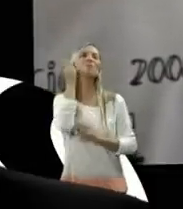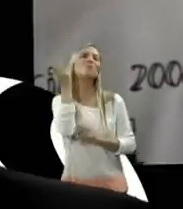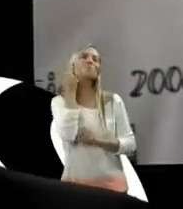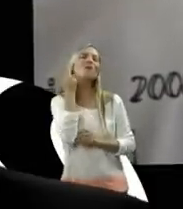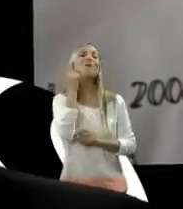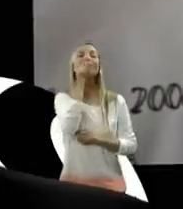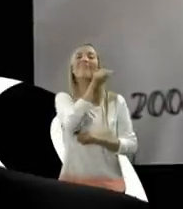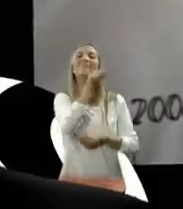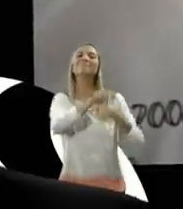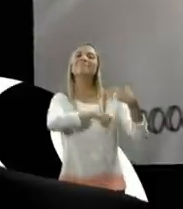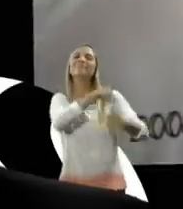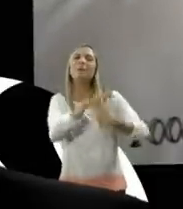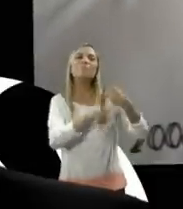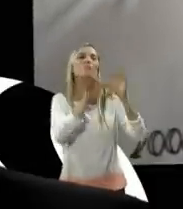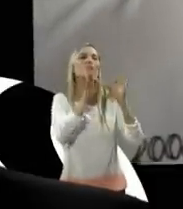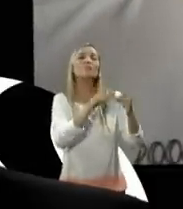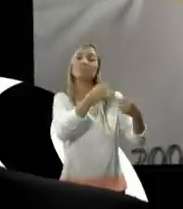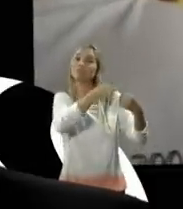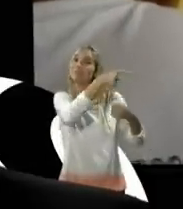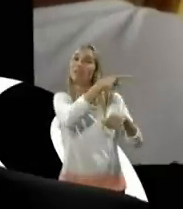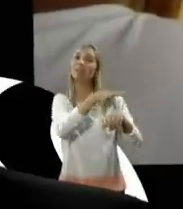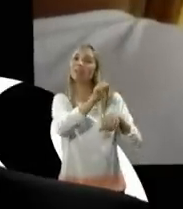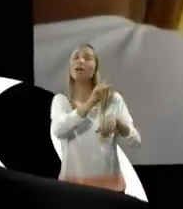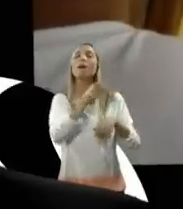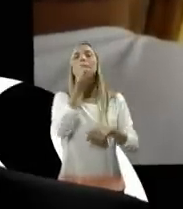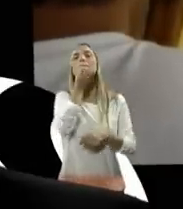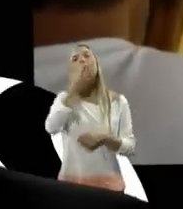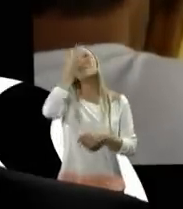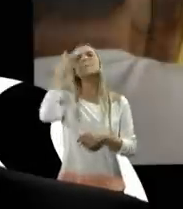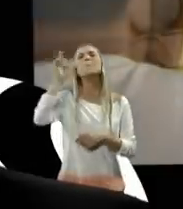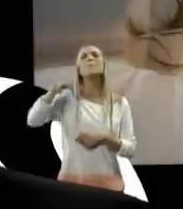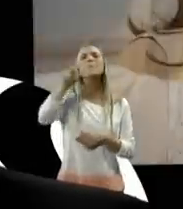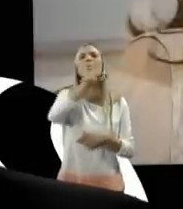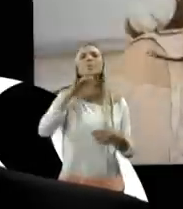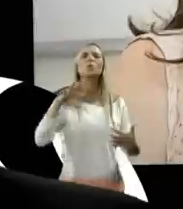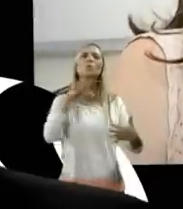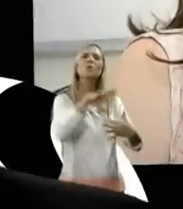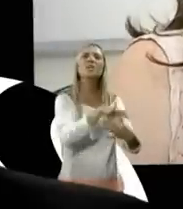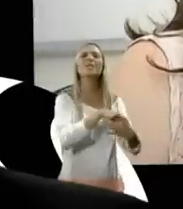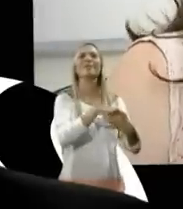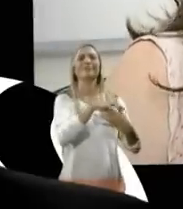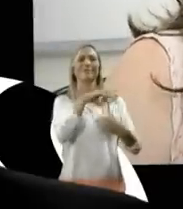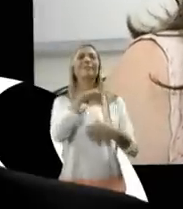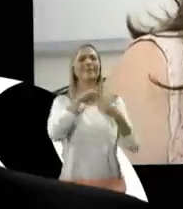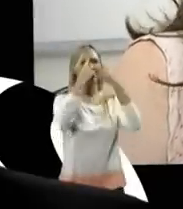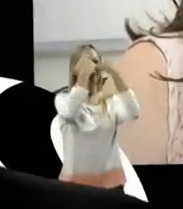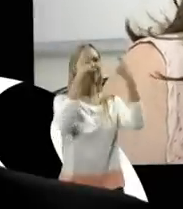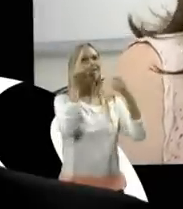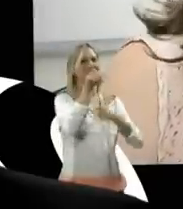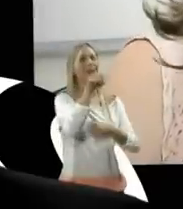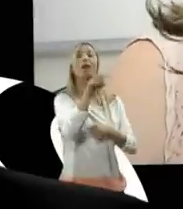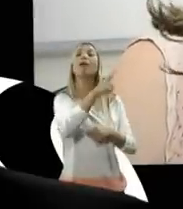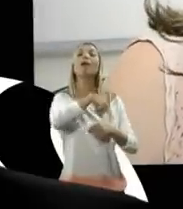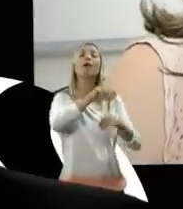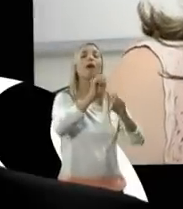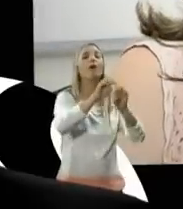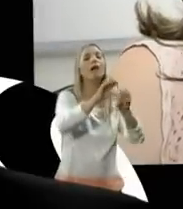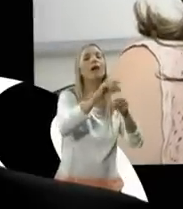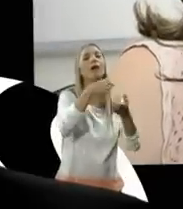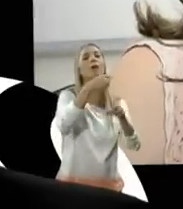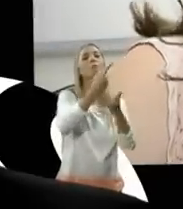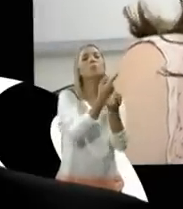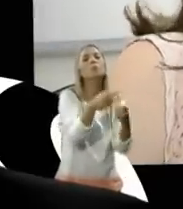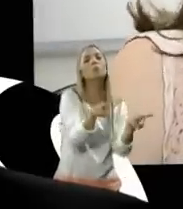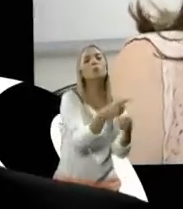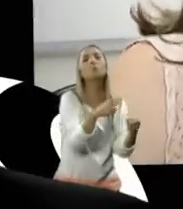serviço social, ele pode ser desenvolvido junto às pessoas que estão lá e que vivem situações de violência, violência urbana